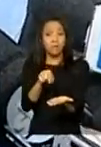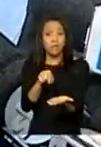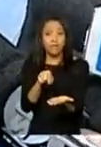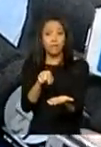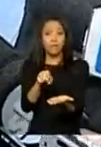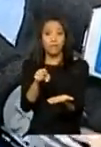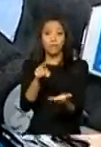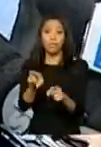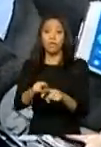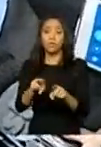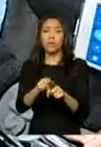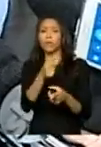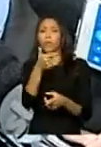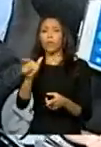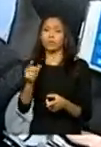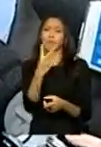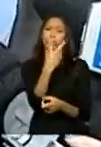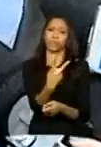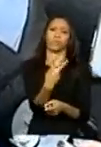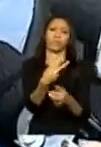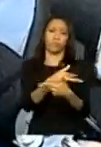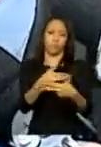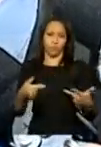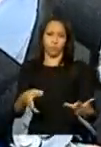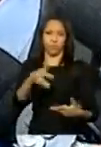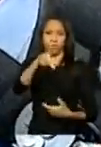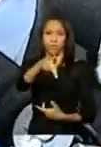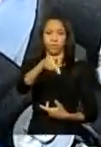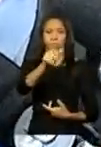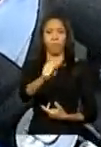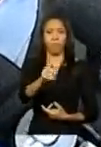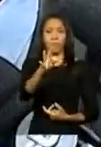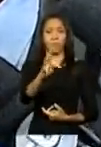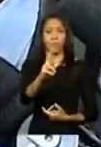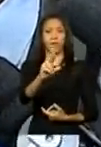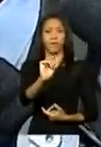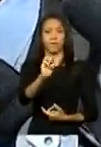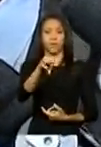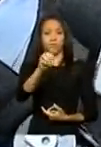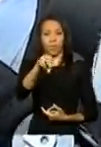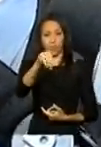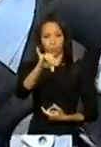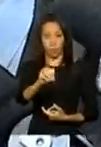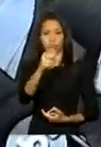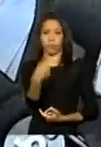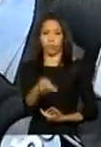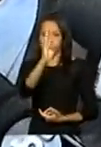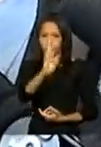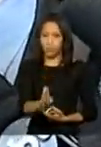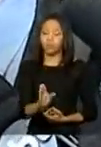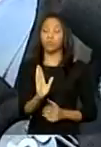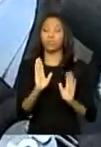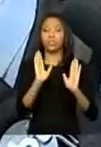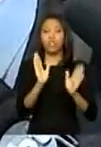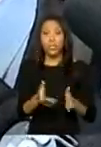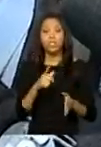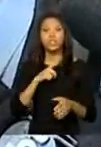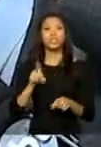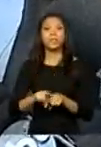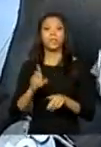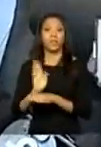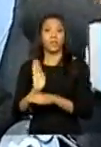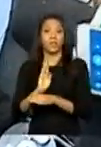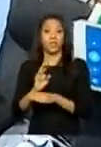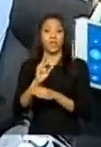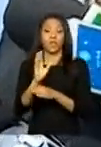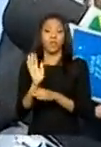do Canal 100. São dois patrimônios da cultura brasileira. Já tinha filme de Glauber Rocha que